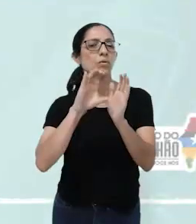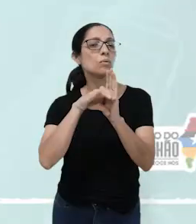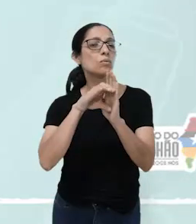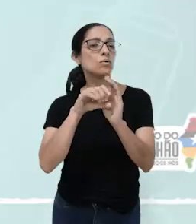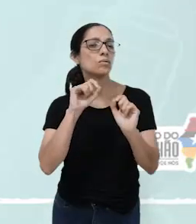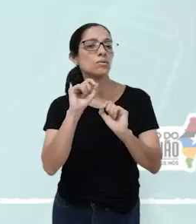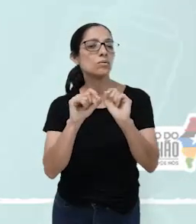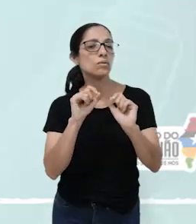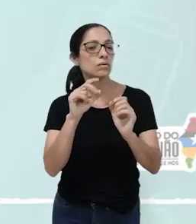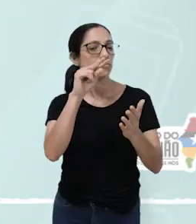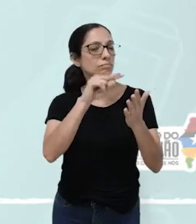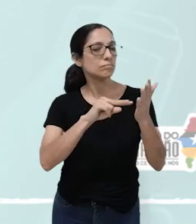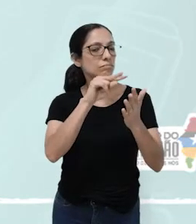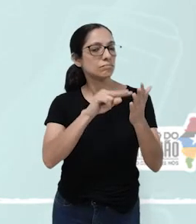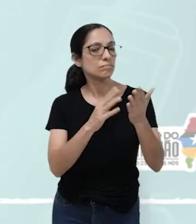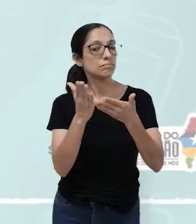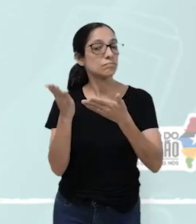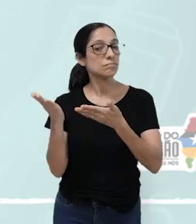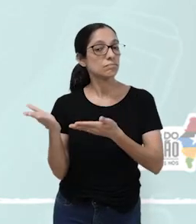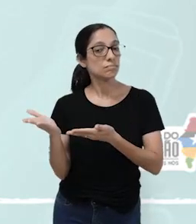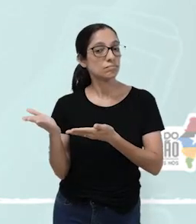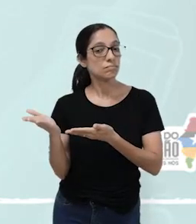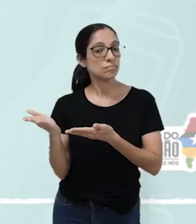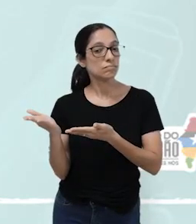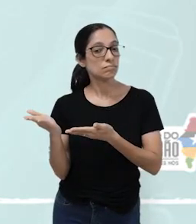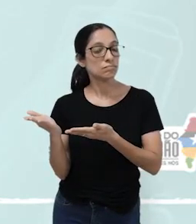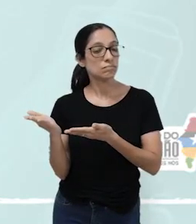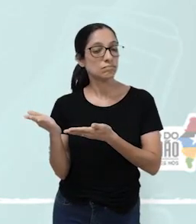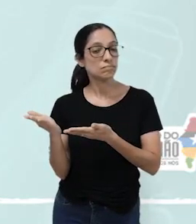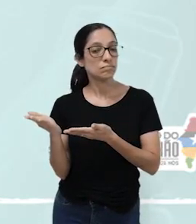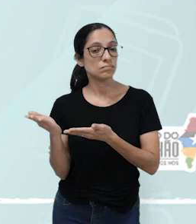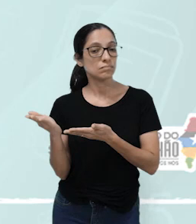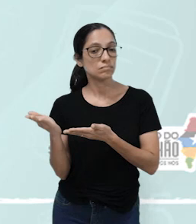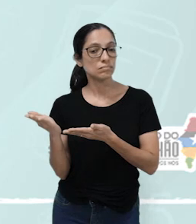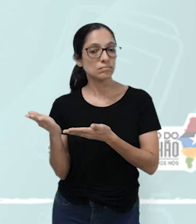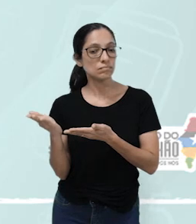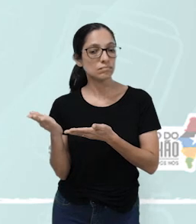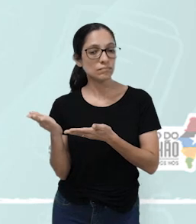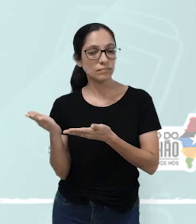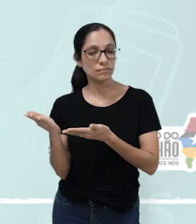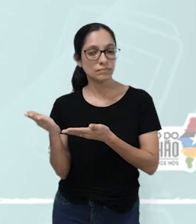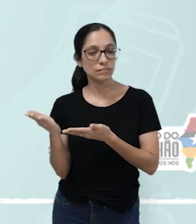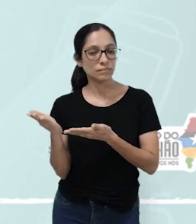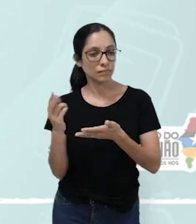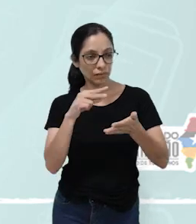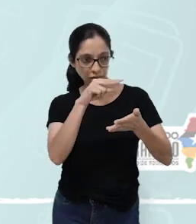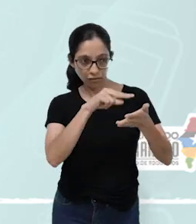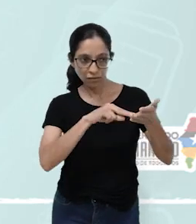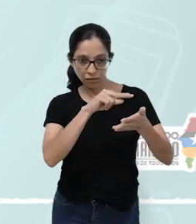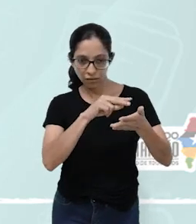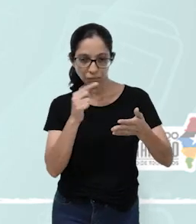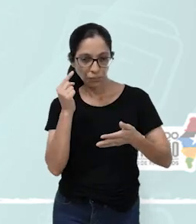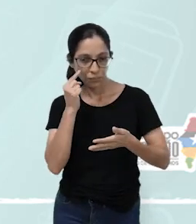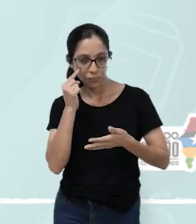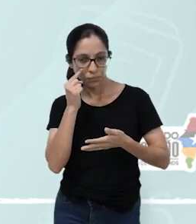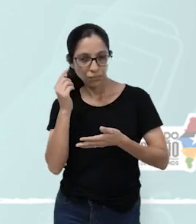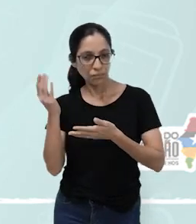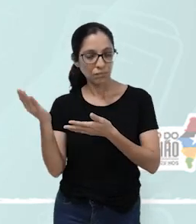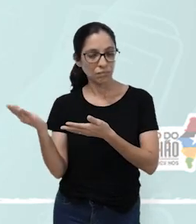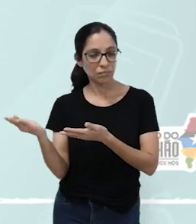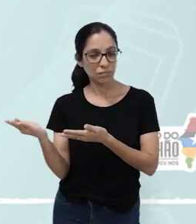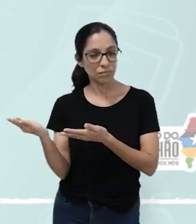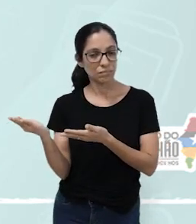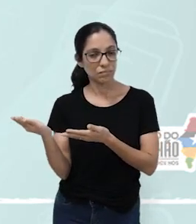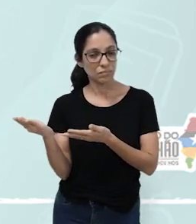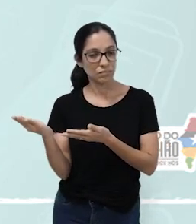É a capacidade de exercer tensão contra uma resistência, que ocorre por meio de ações musculares. Ou